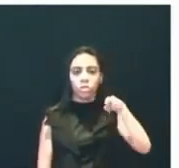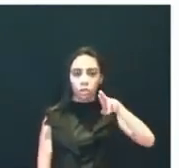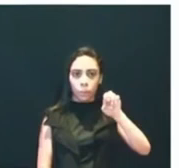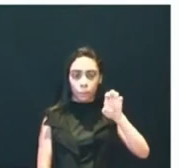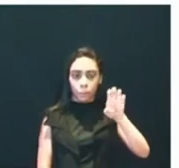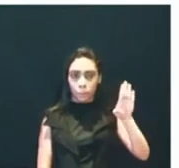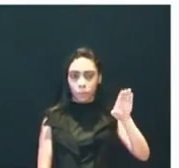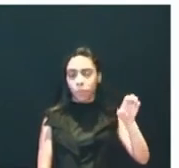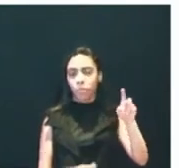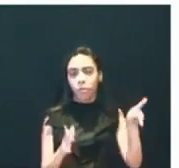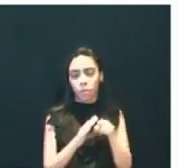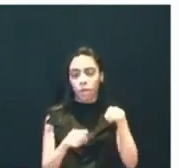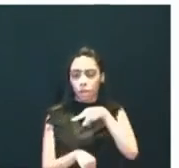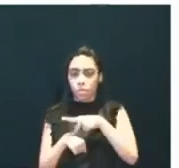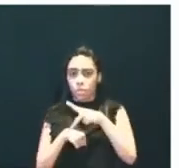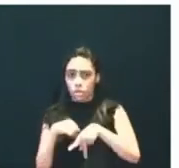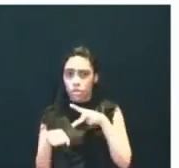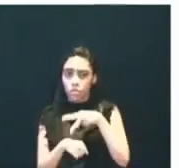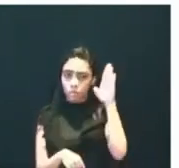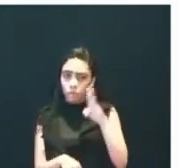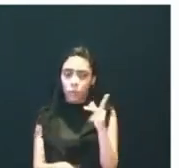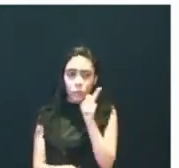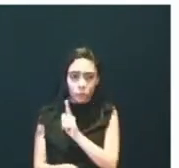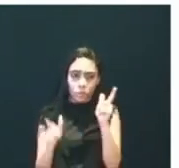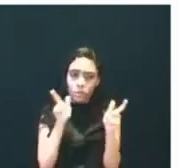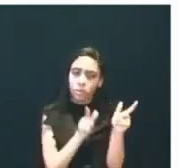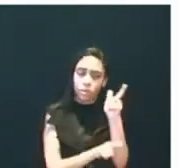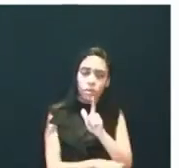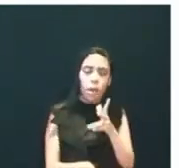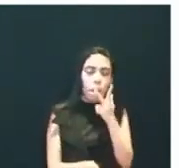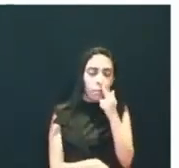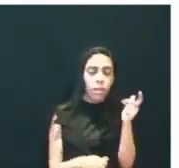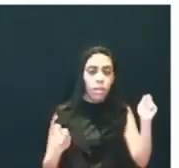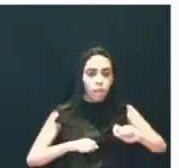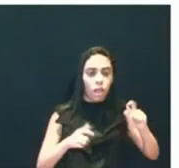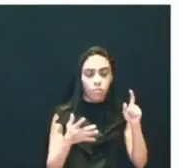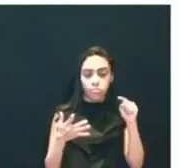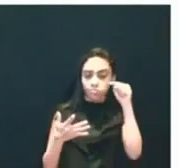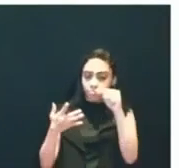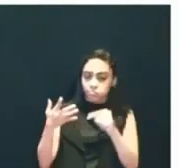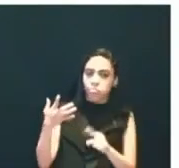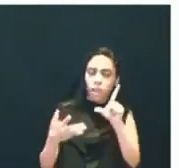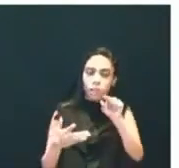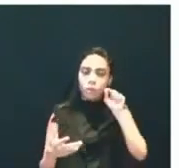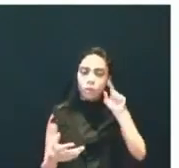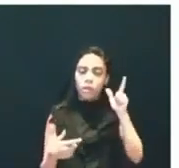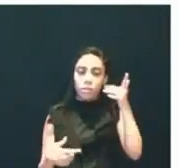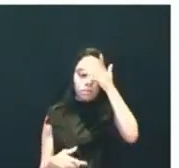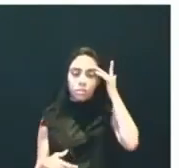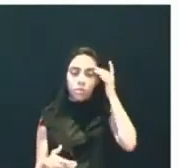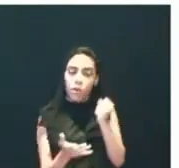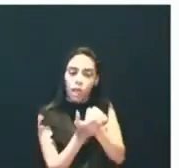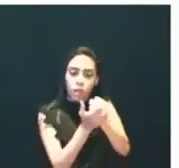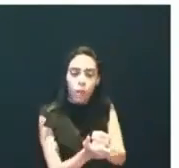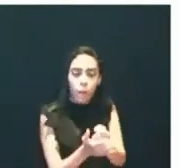que acabou de chegar no Brasil. Então, assim, você já tem mais opções de tratamento, você já tira aquele paciente